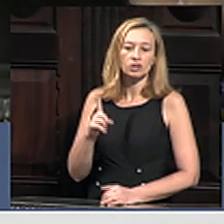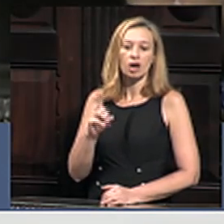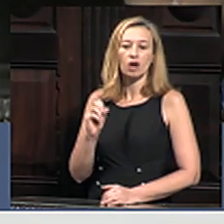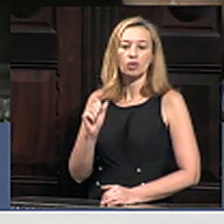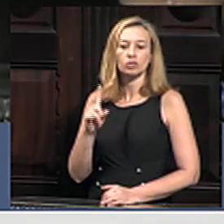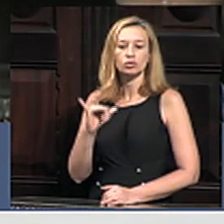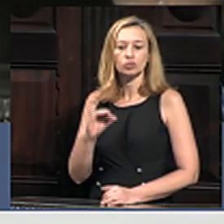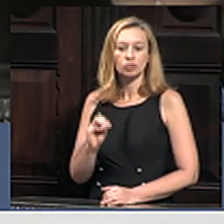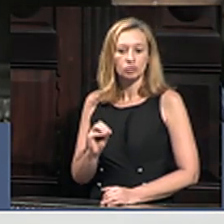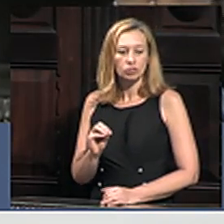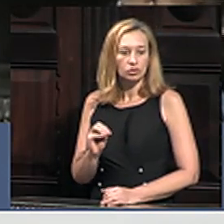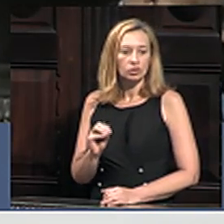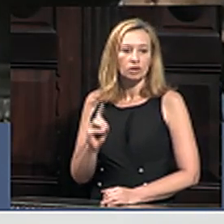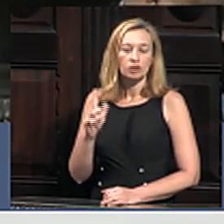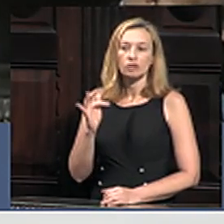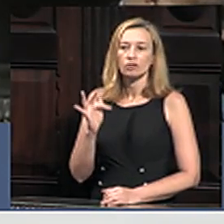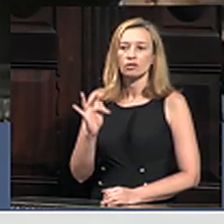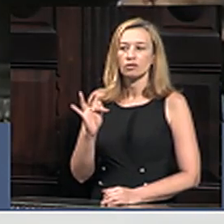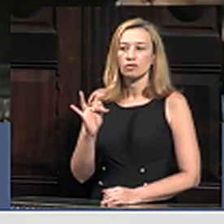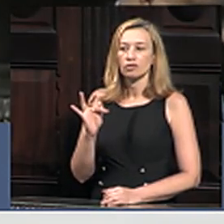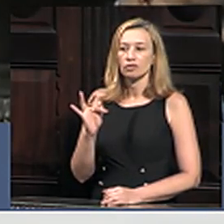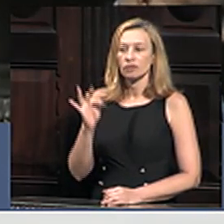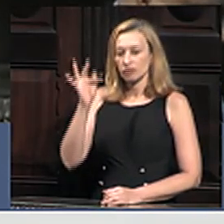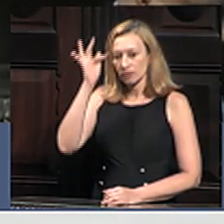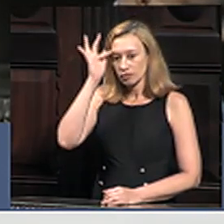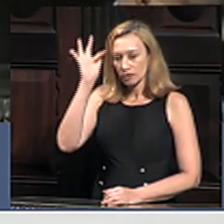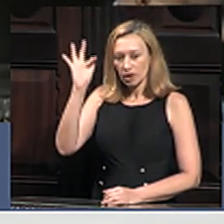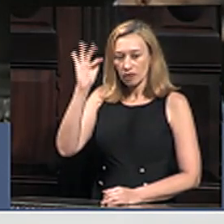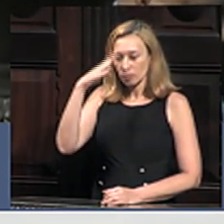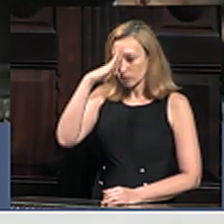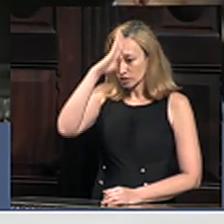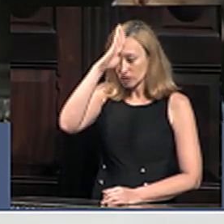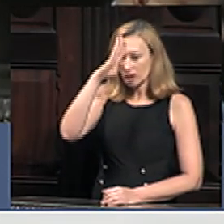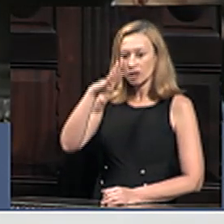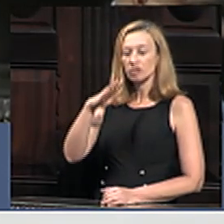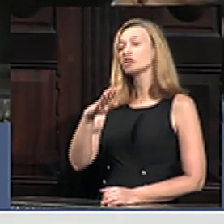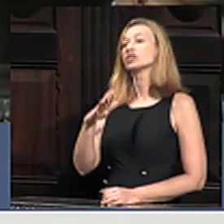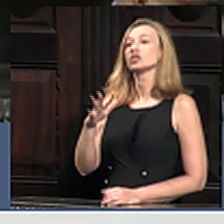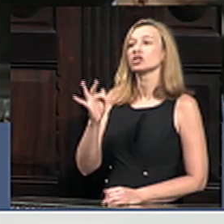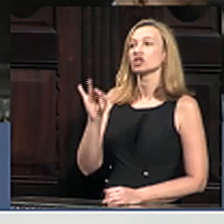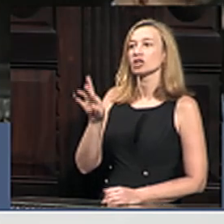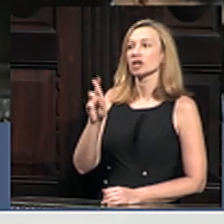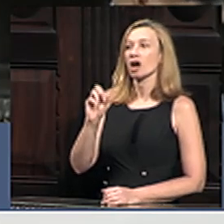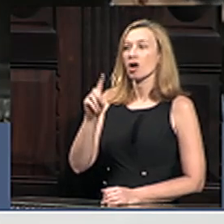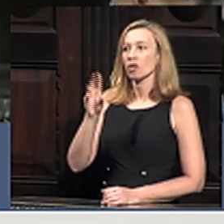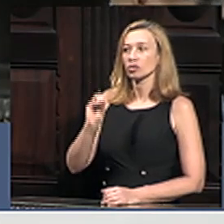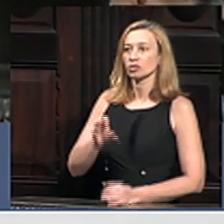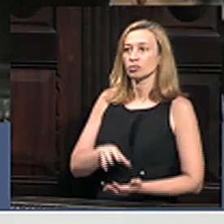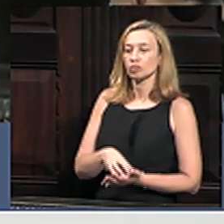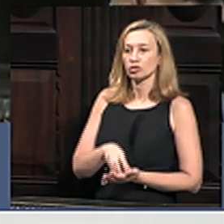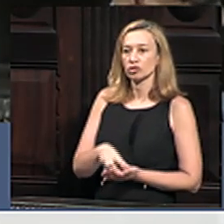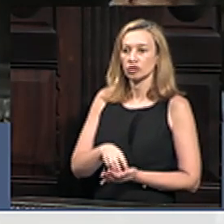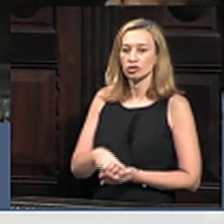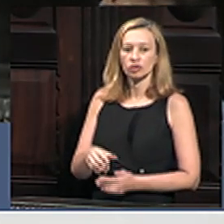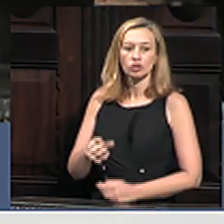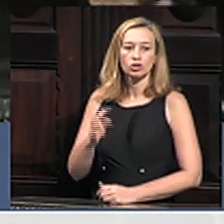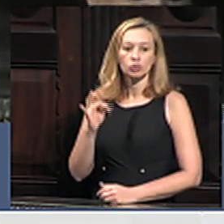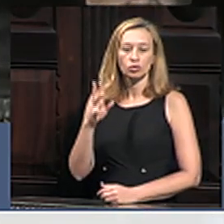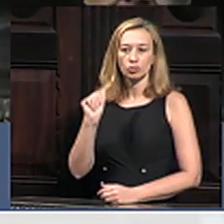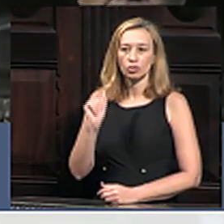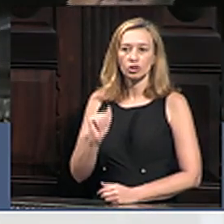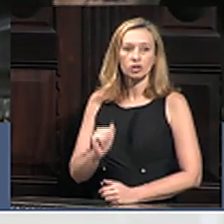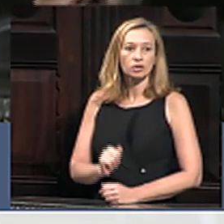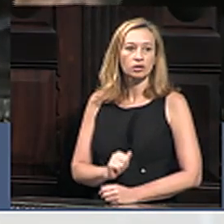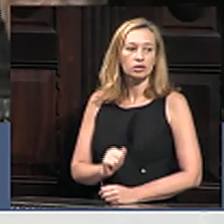Figueiredo, Felipe Soares, Flávio Bolsonaro, deputado Flávio Serafini, Geraldo Moreira, Geraldo Pudim, Gilberto Palmares, Gustavo Tutuca,